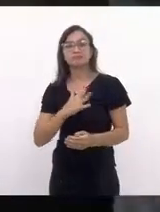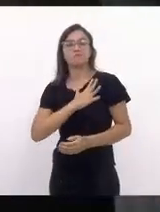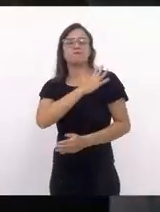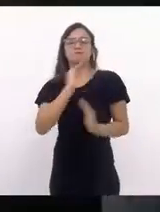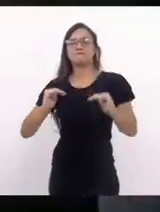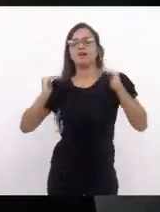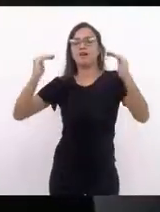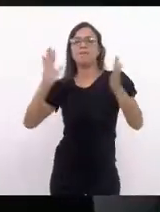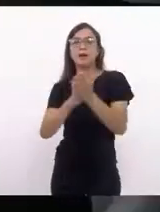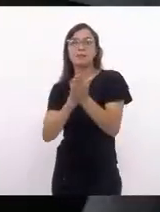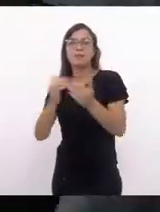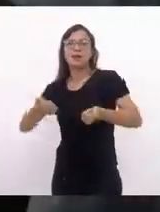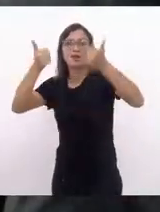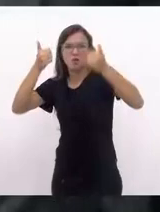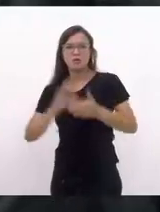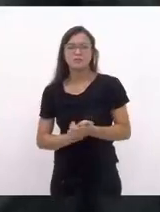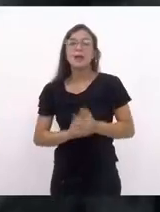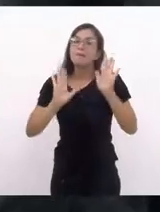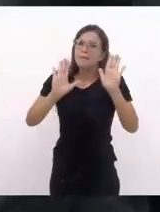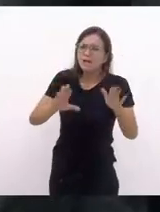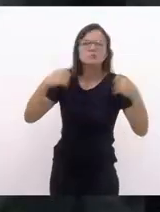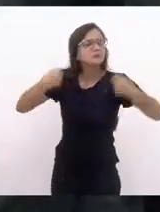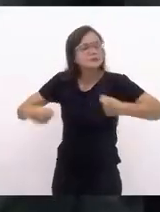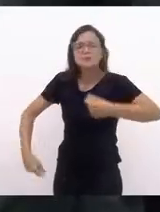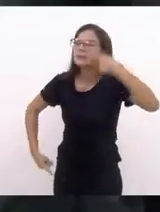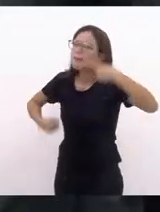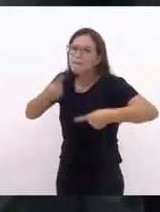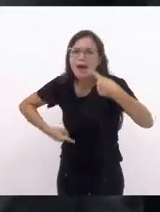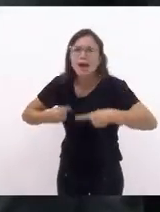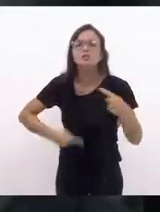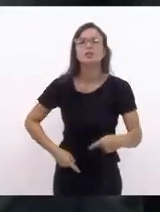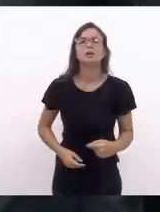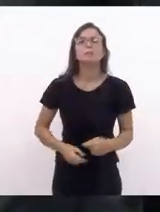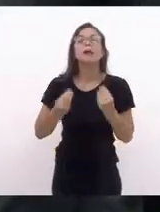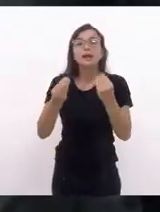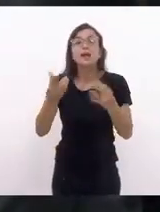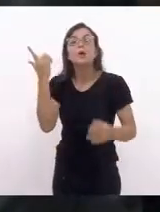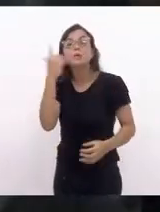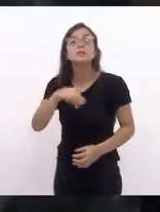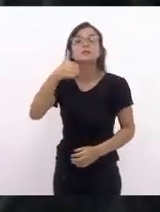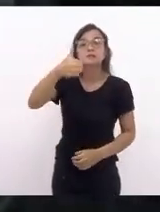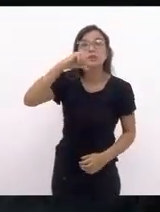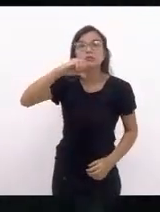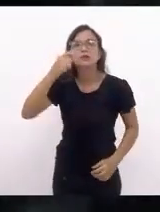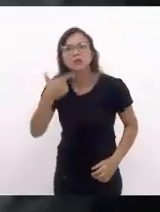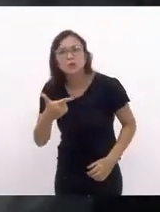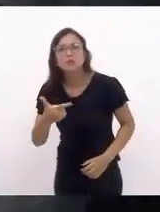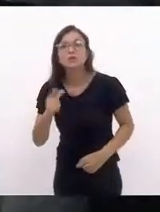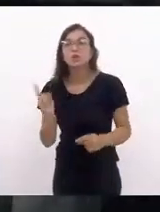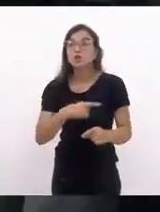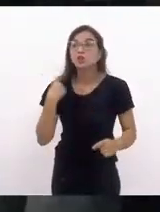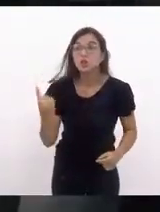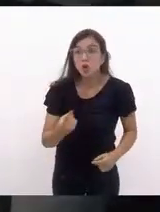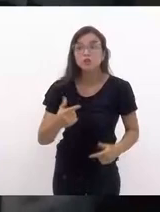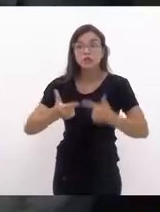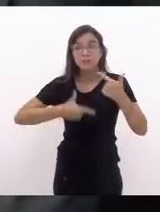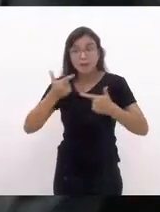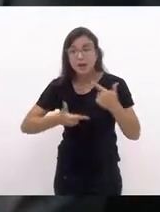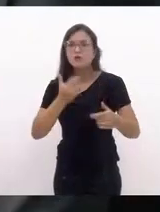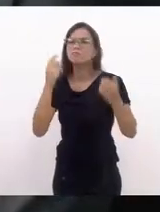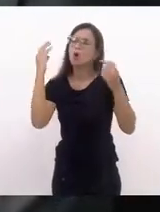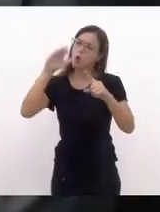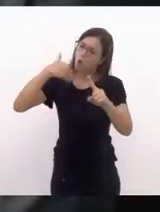que a ver todo esse tipo de discussões de debate que houve aqui no Parlamento para que nós praças fossemos